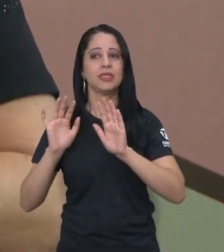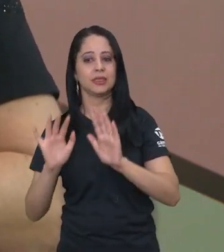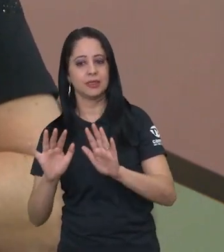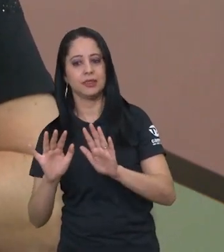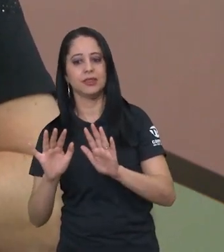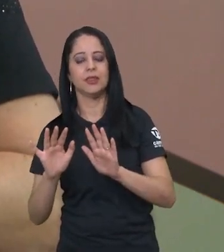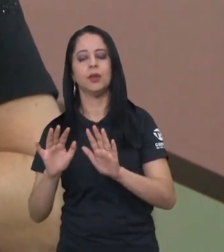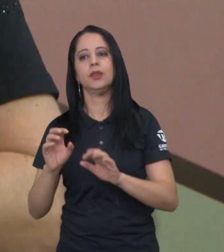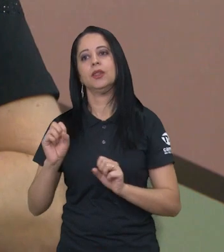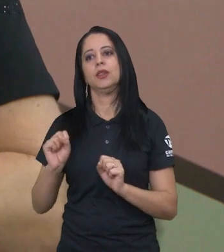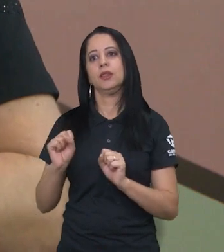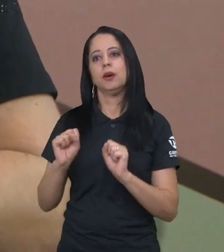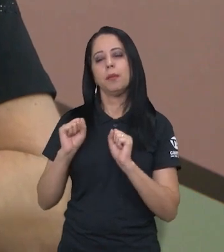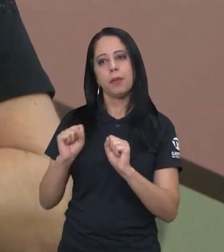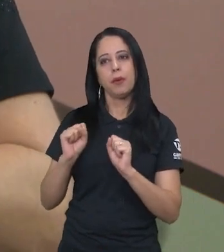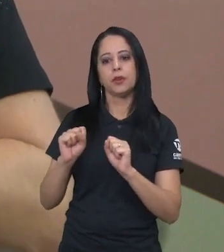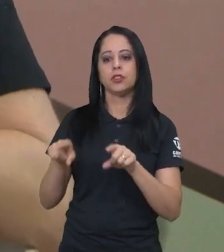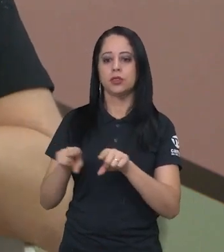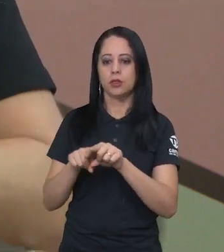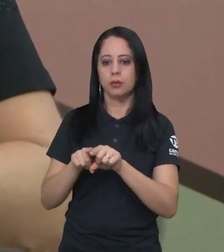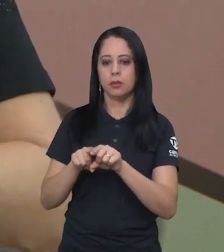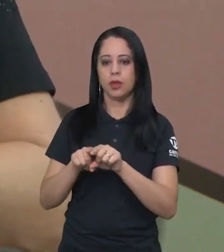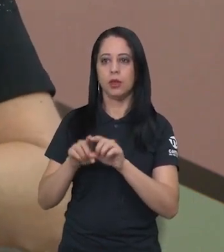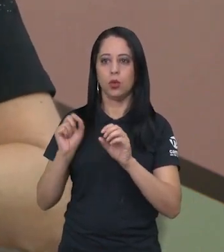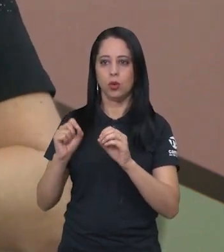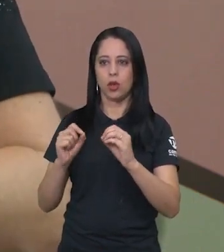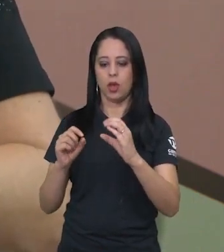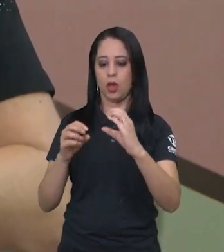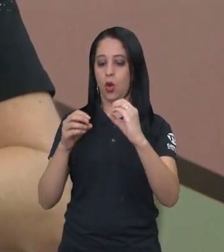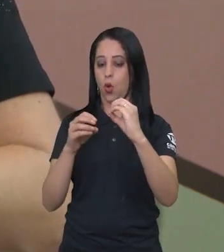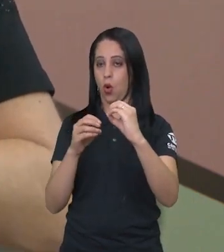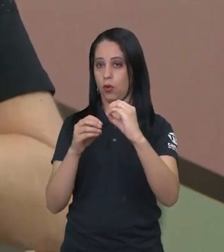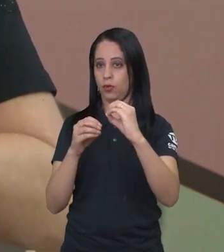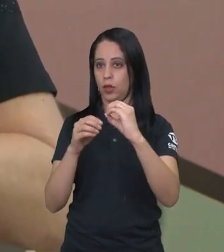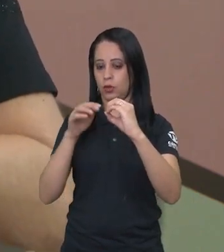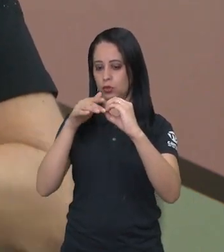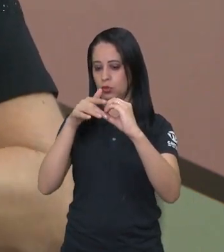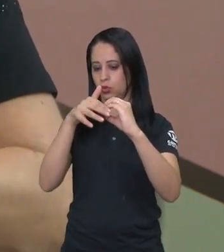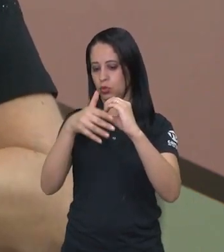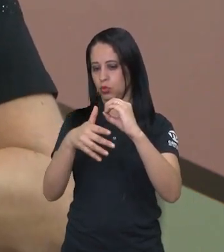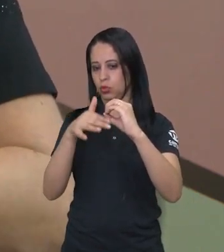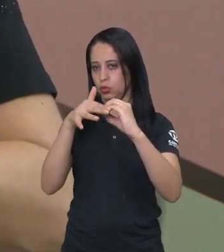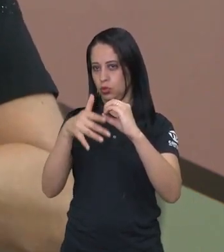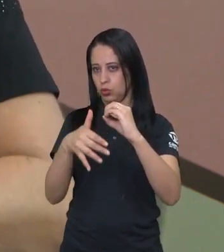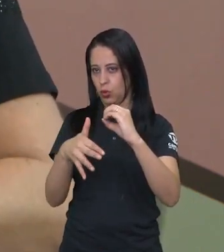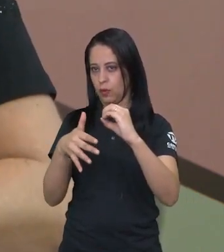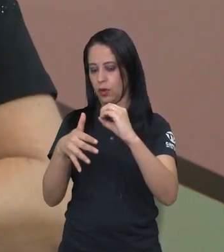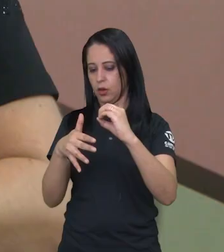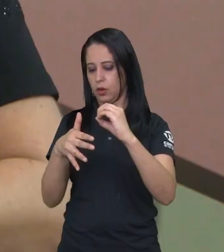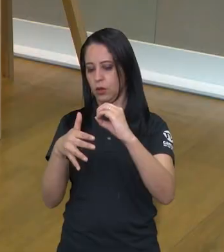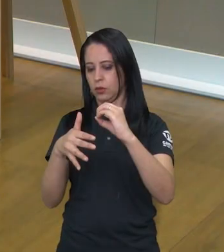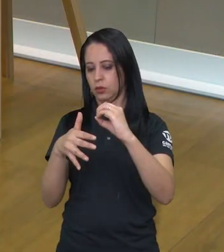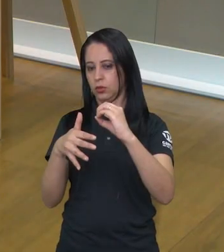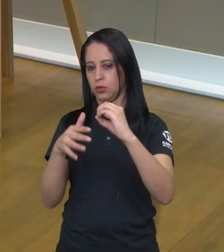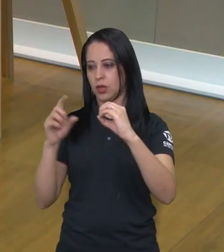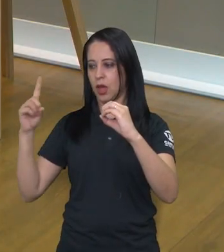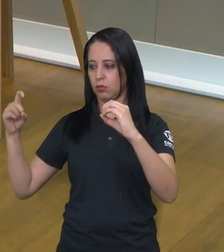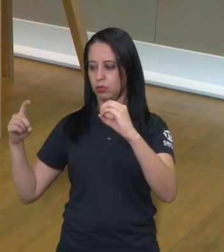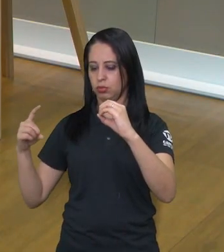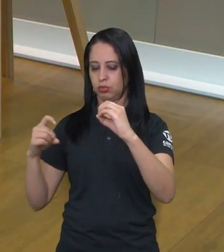Então, pode fazer isso, ou você pode pegar todos aqueles embriões formados no 5º dia e congelar.